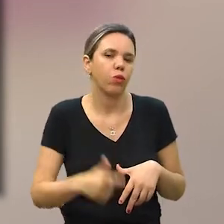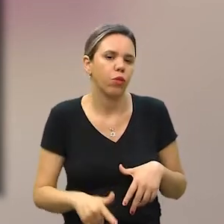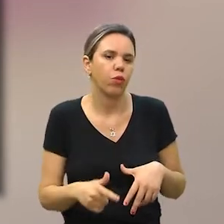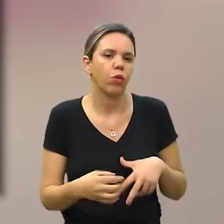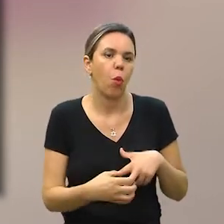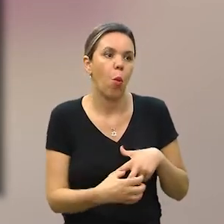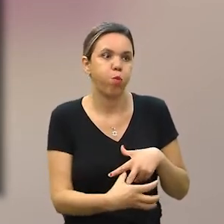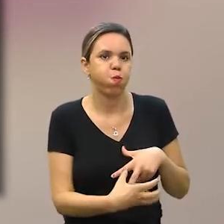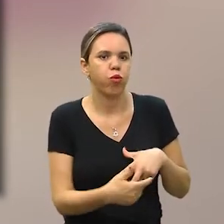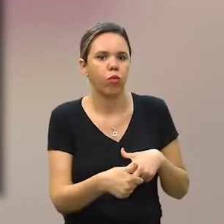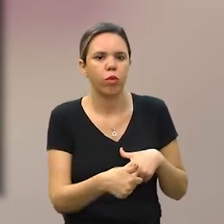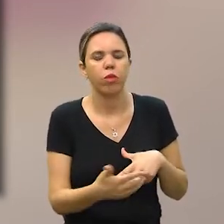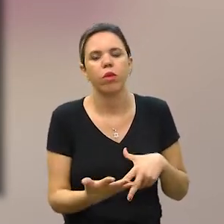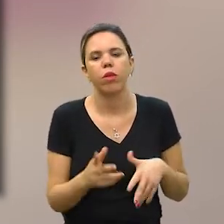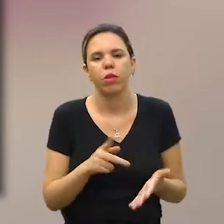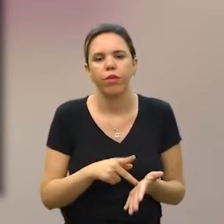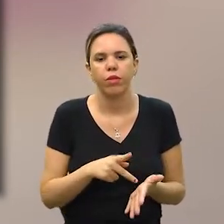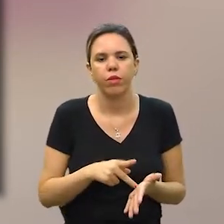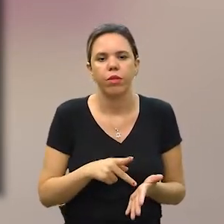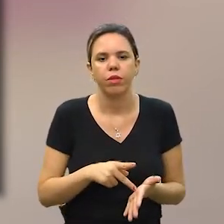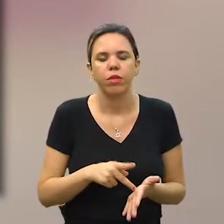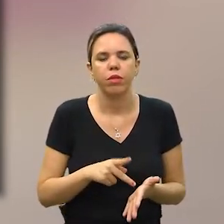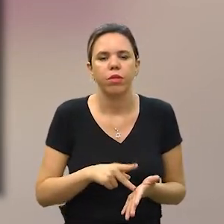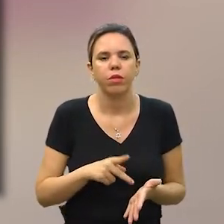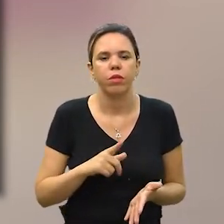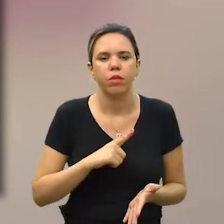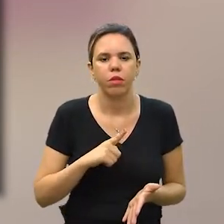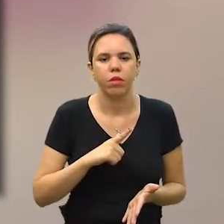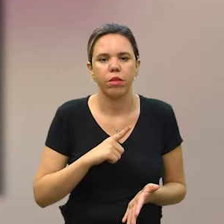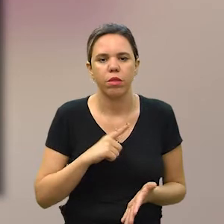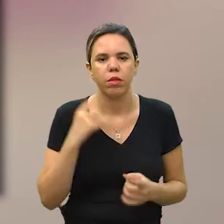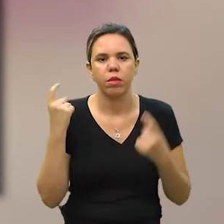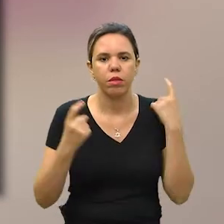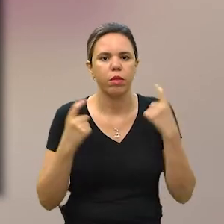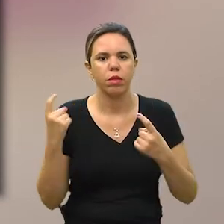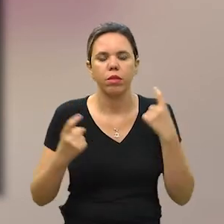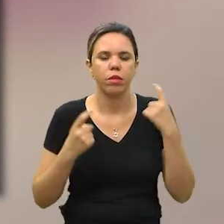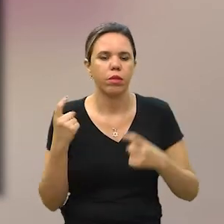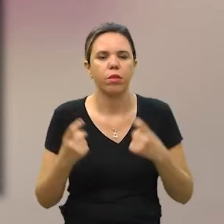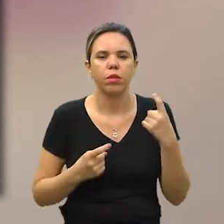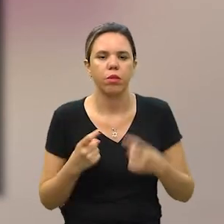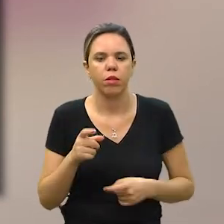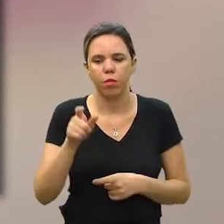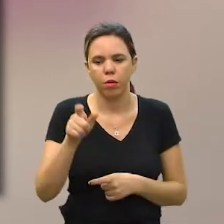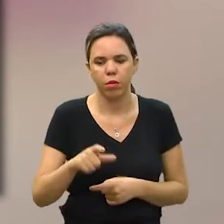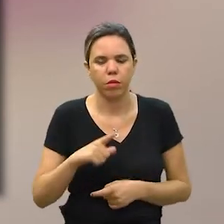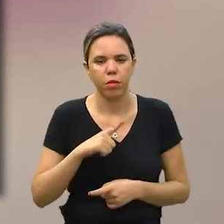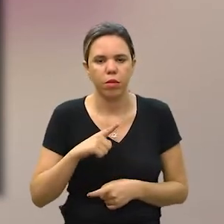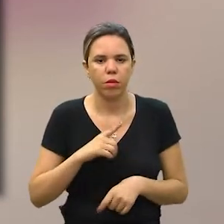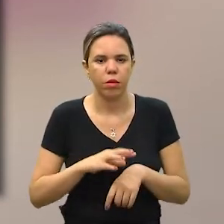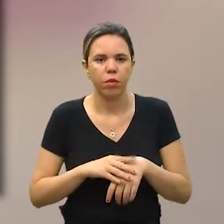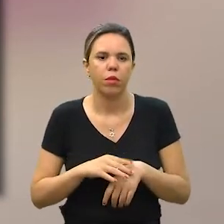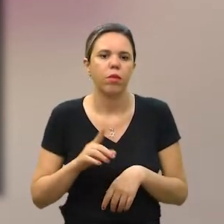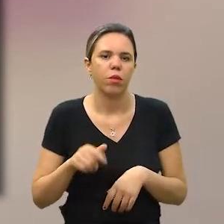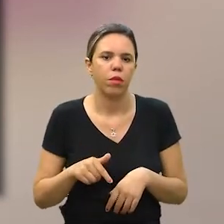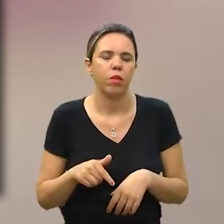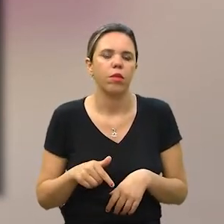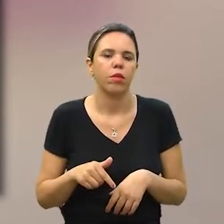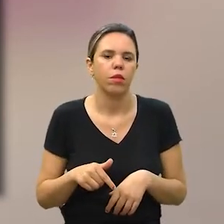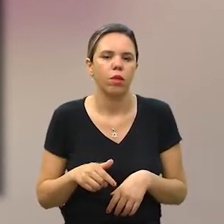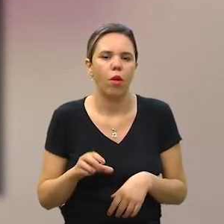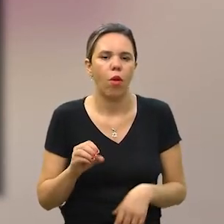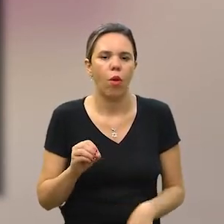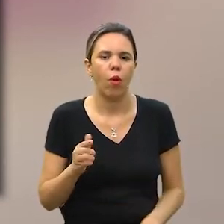nessa perna. Mas, na verdade, Viviane, o que a gente tem mais temor de uma paciente que tem trombose é